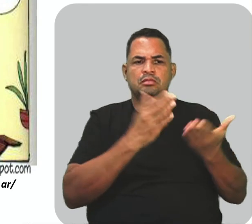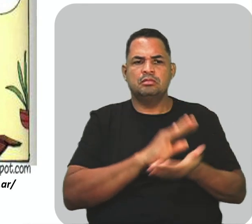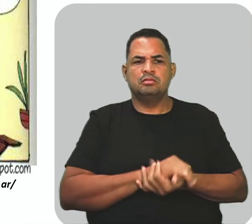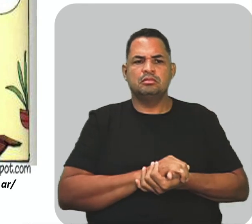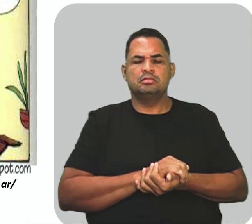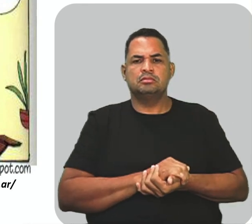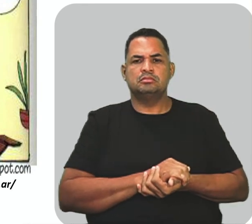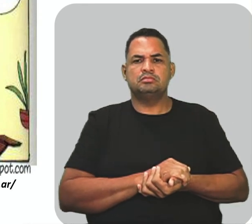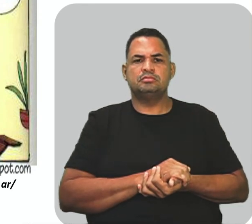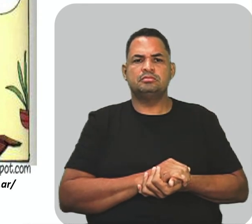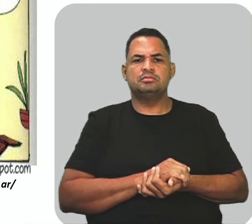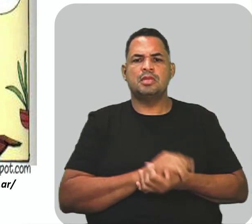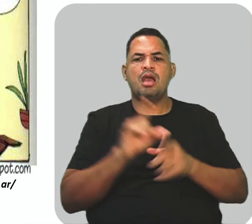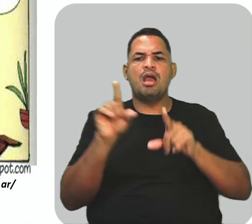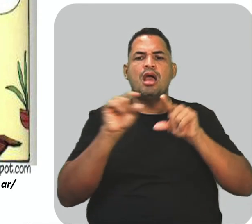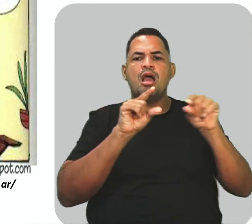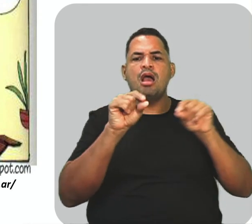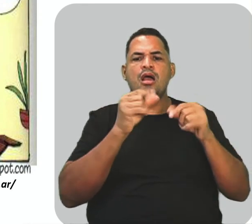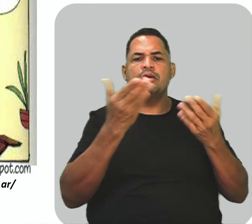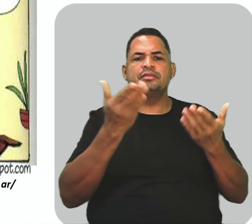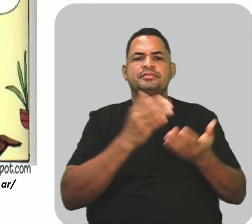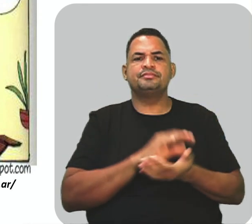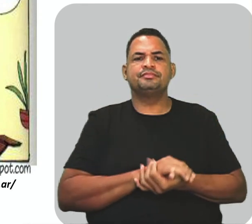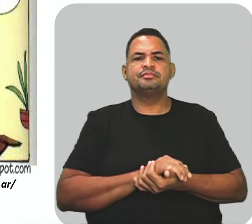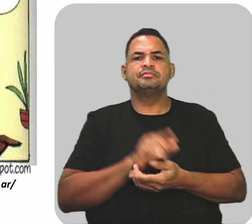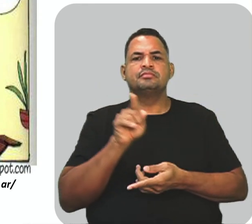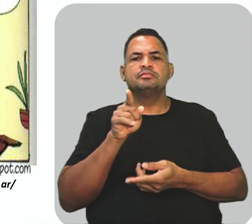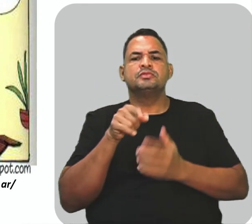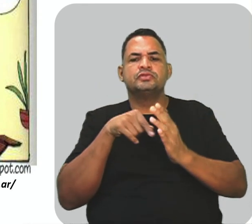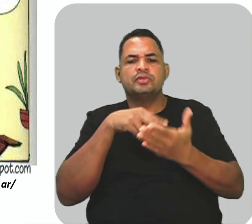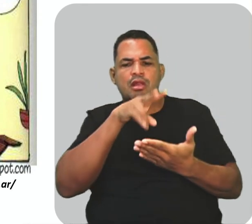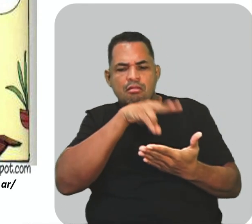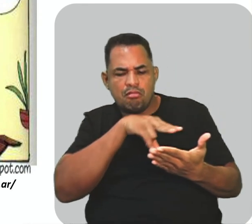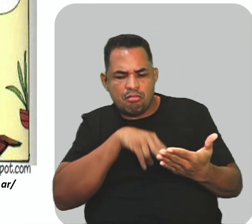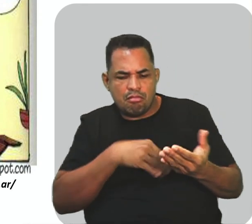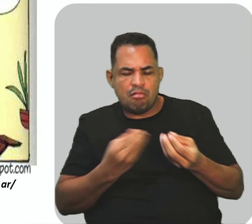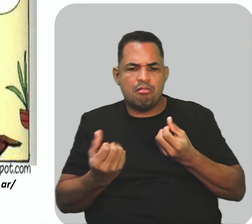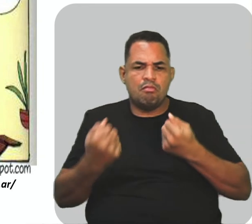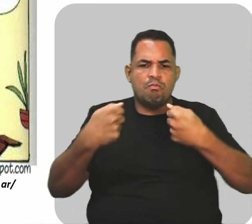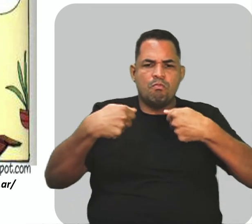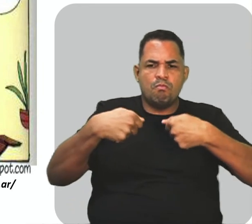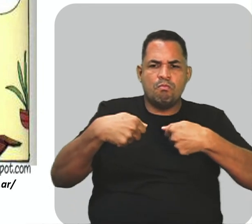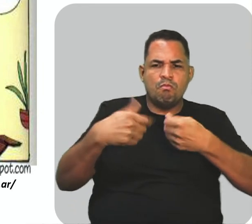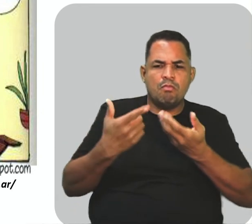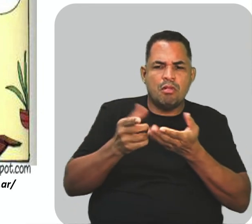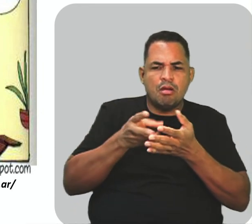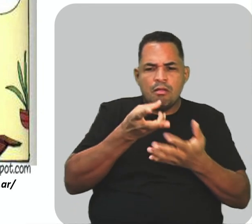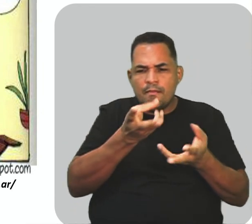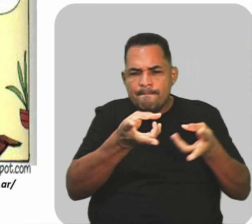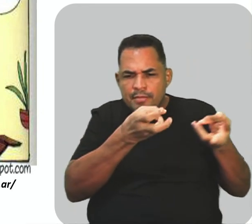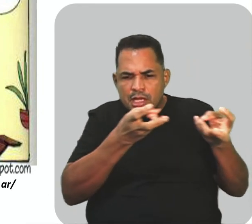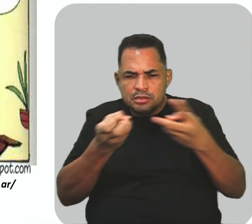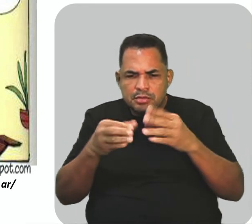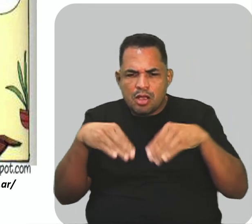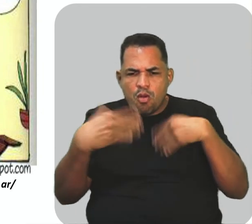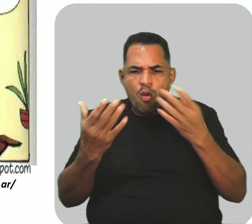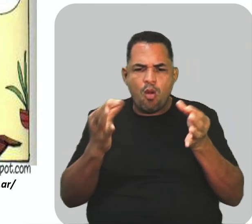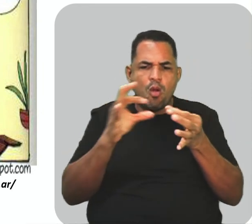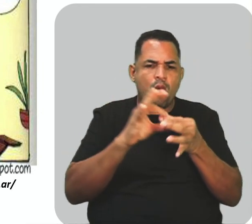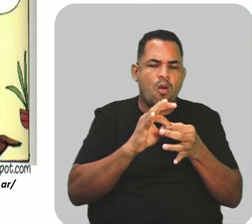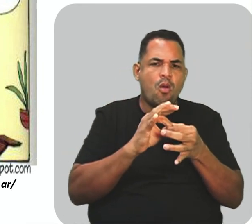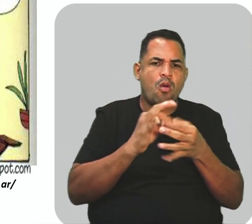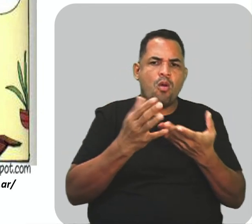conjunção alternativa nessa tirinha, e aí você vai fazer a leitura, você pode identificar essa conjunção,